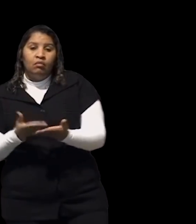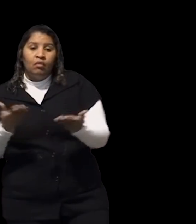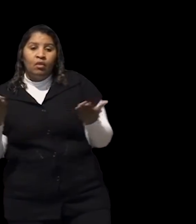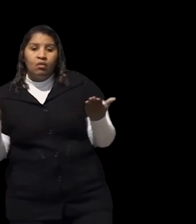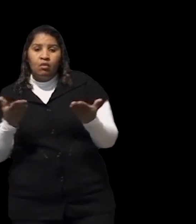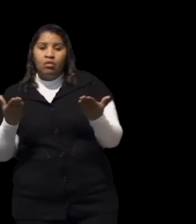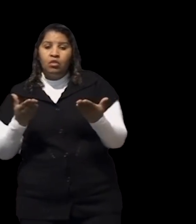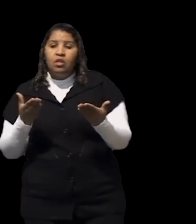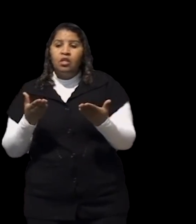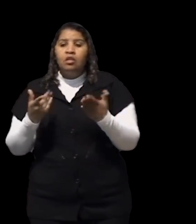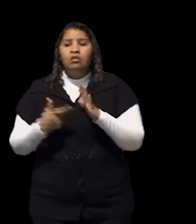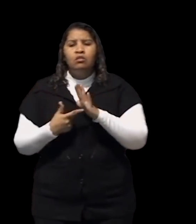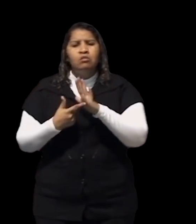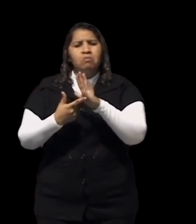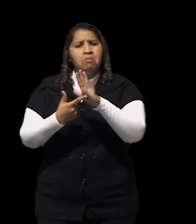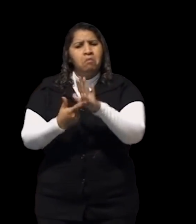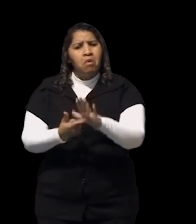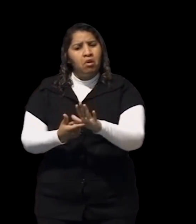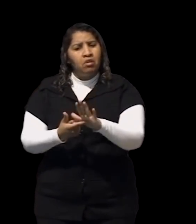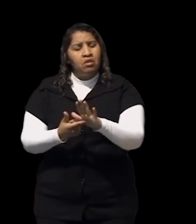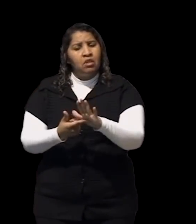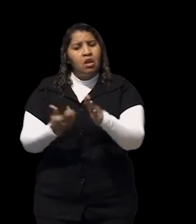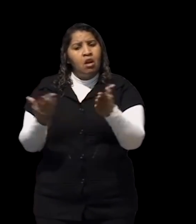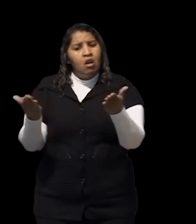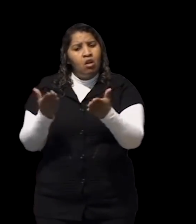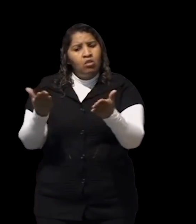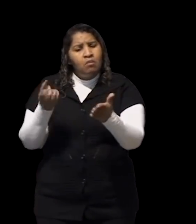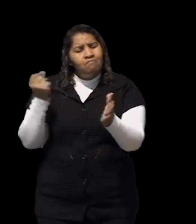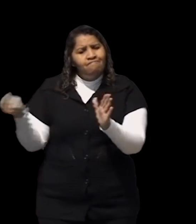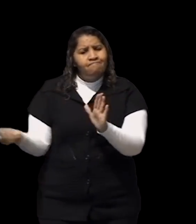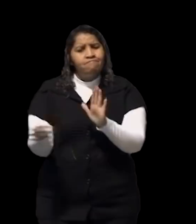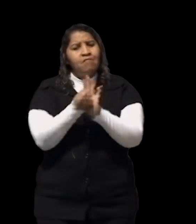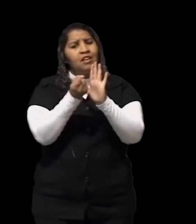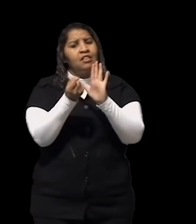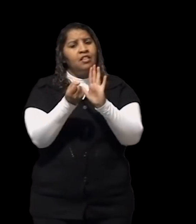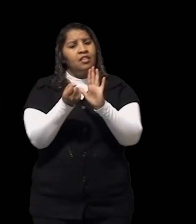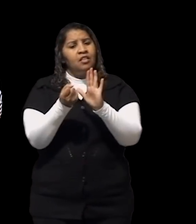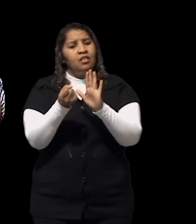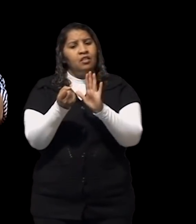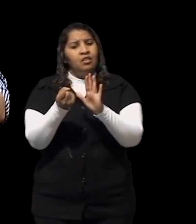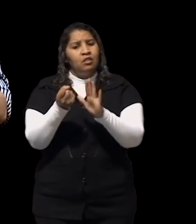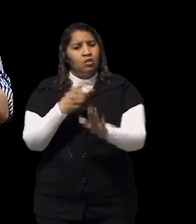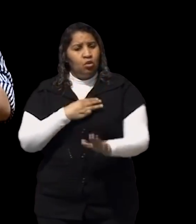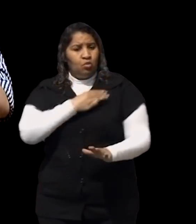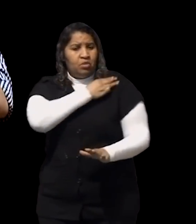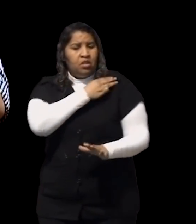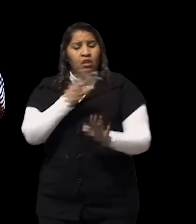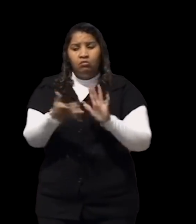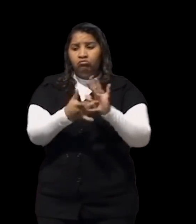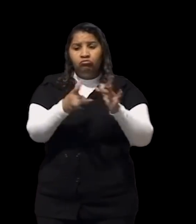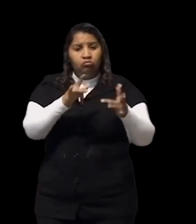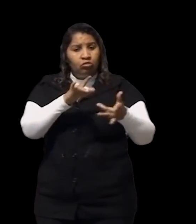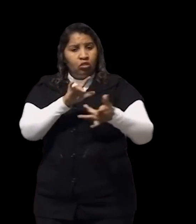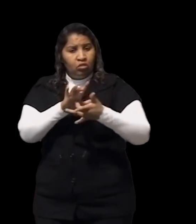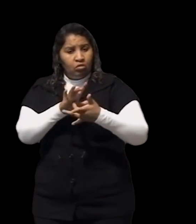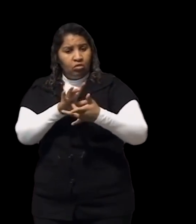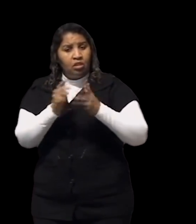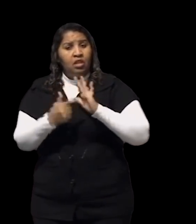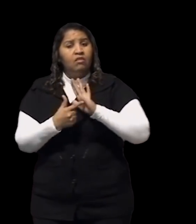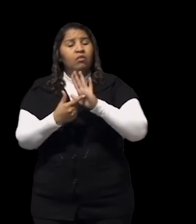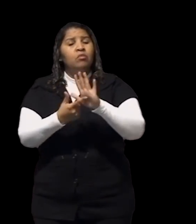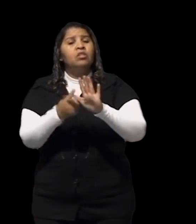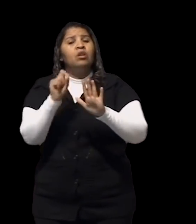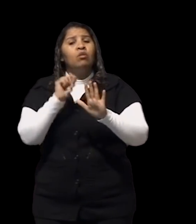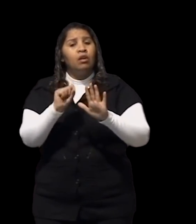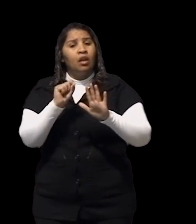é sendo marcada pelo Ministério de Jesus de Jesus Ele vai dizer que o descanso é para